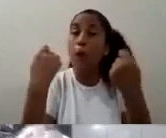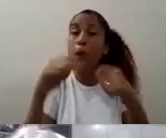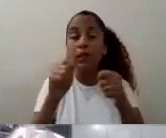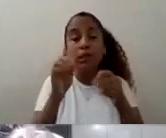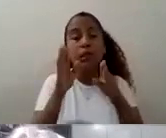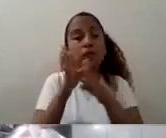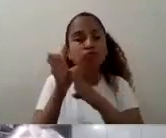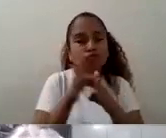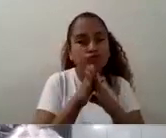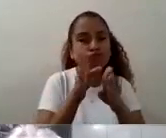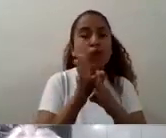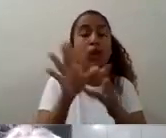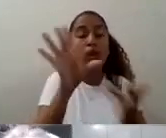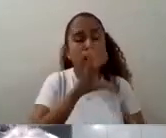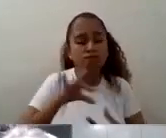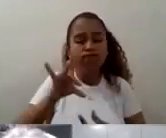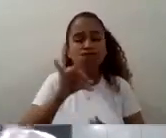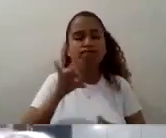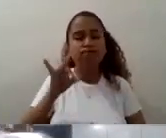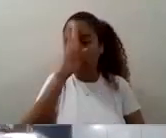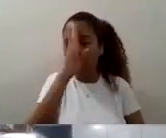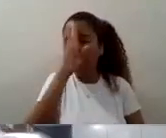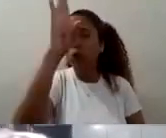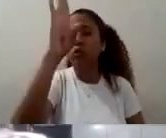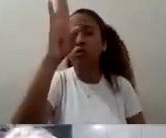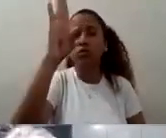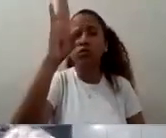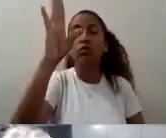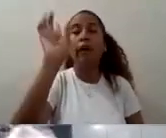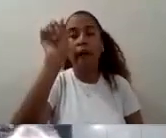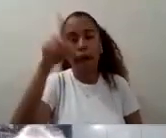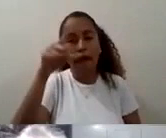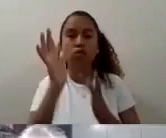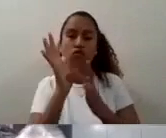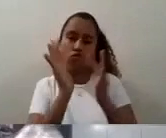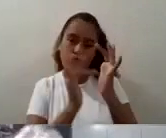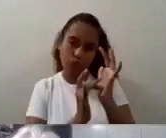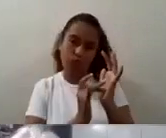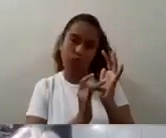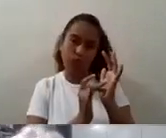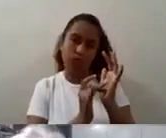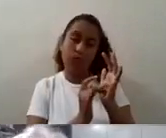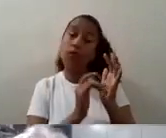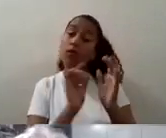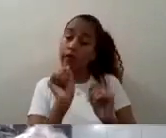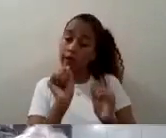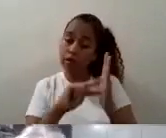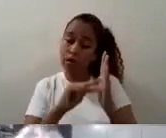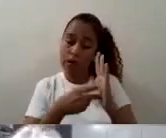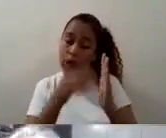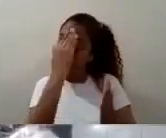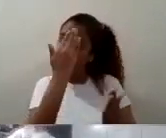é essencial na fé em Jesus Cristo. Ou seja, crer em sua